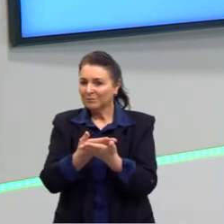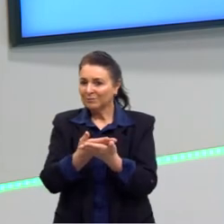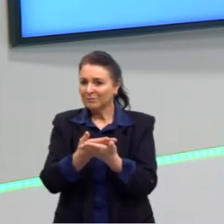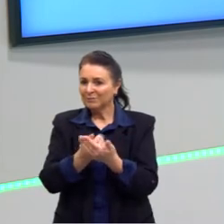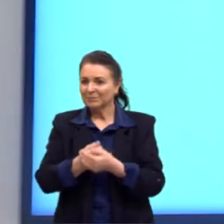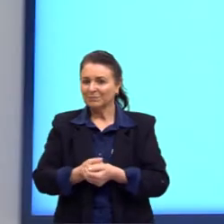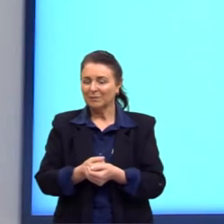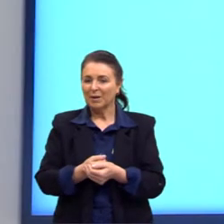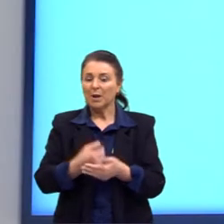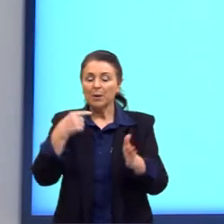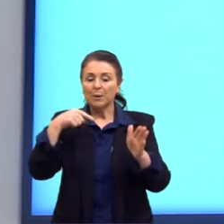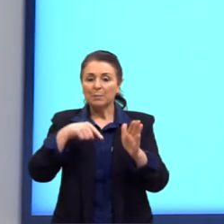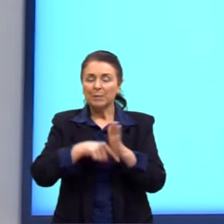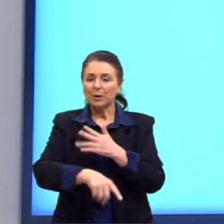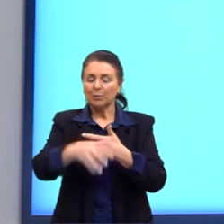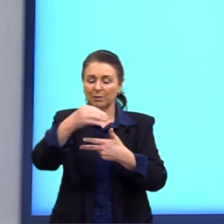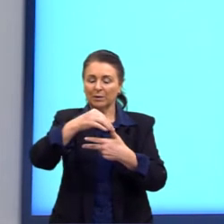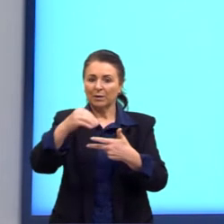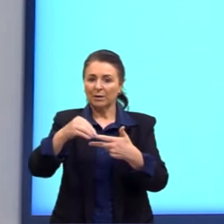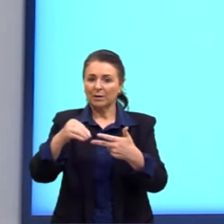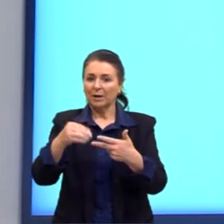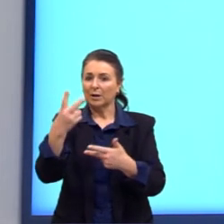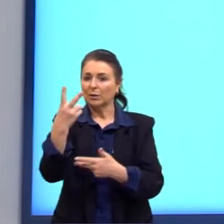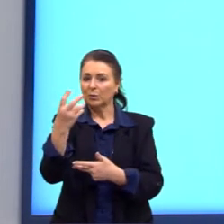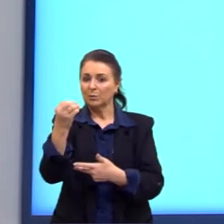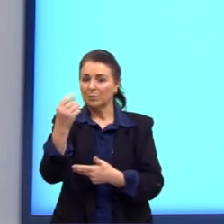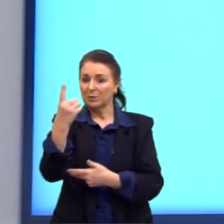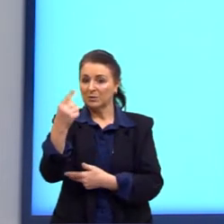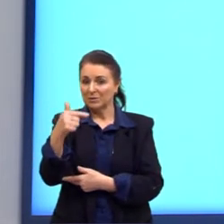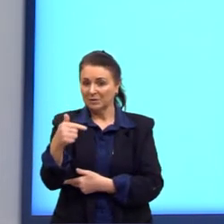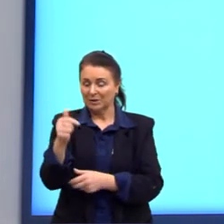ver uma questão do Enem de 2017